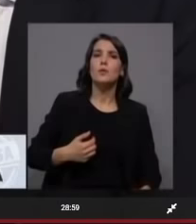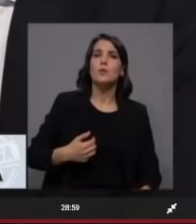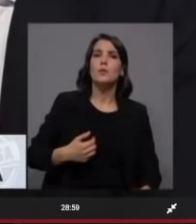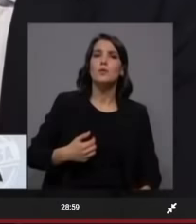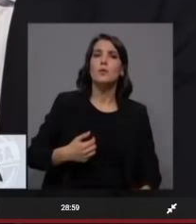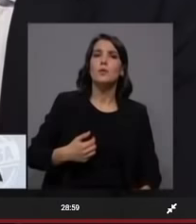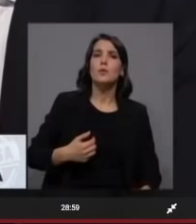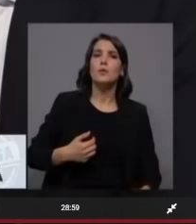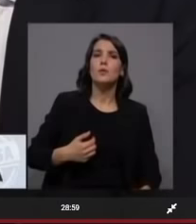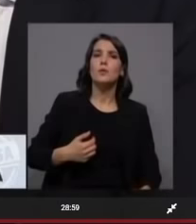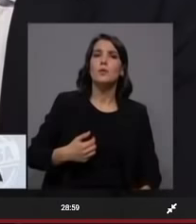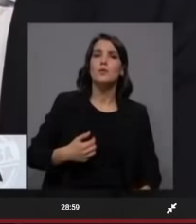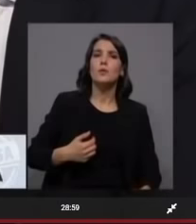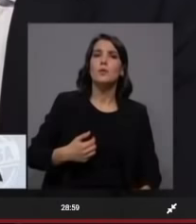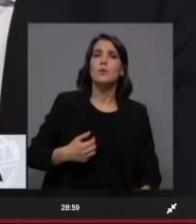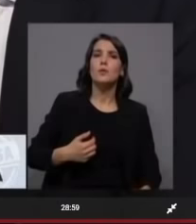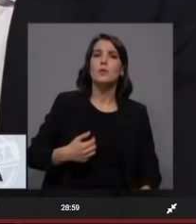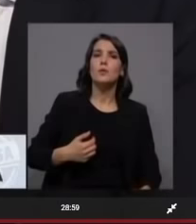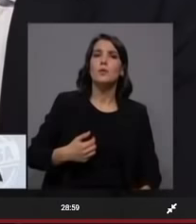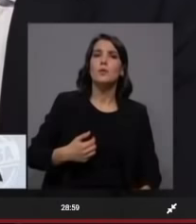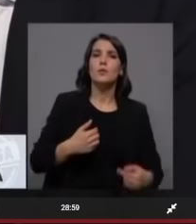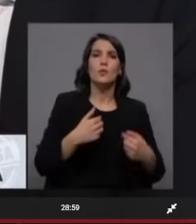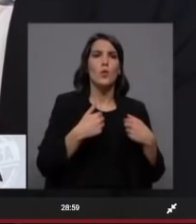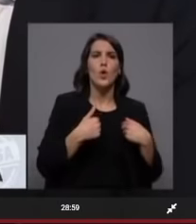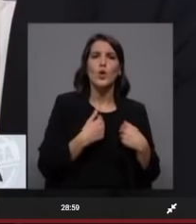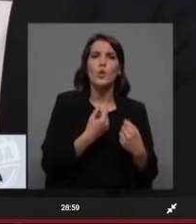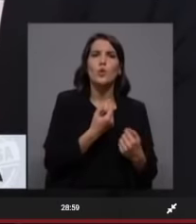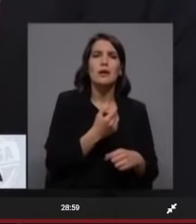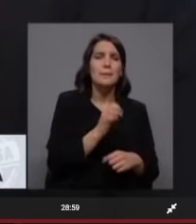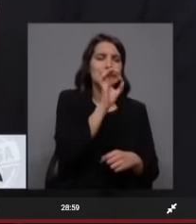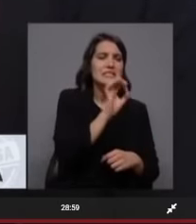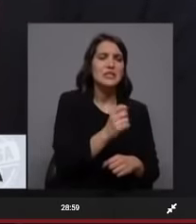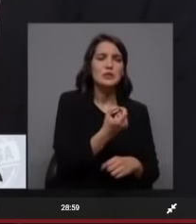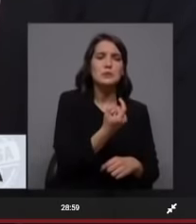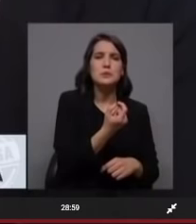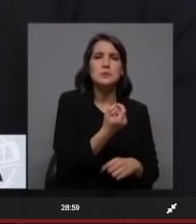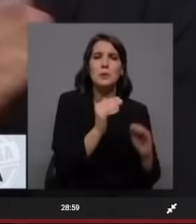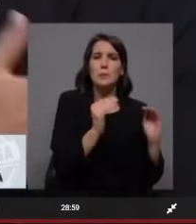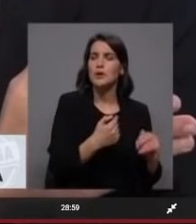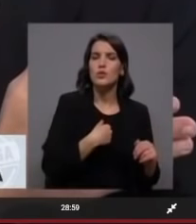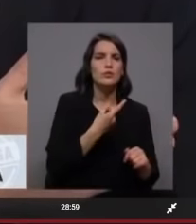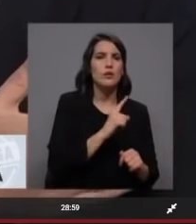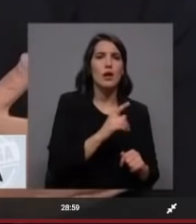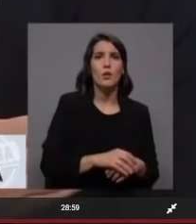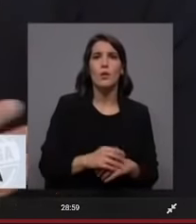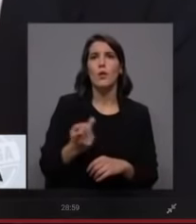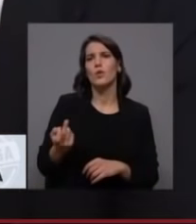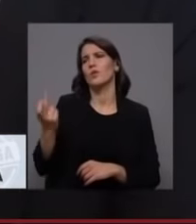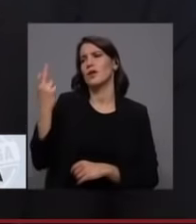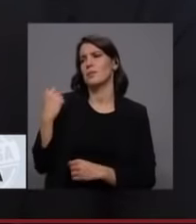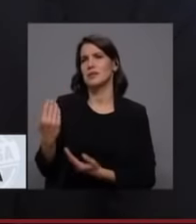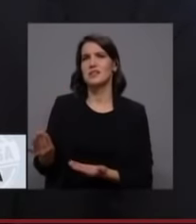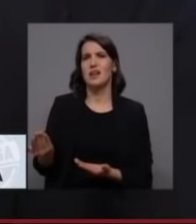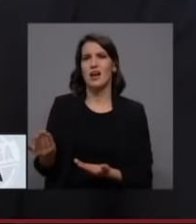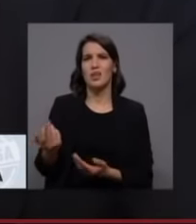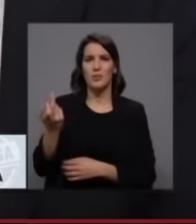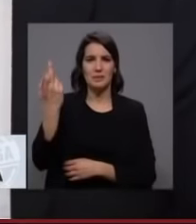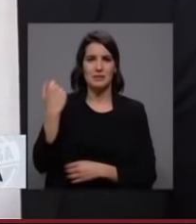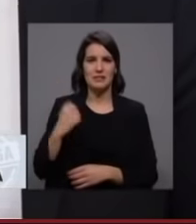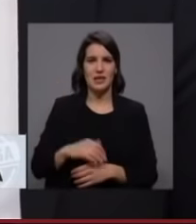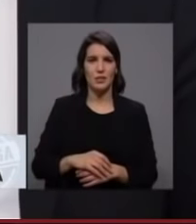já já explico certa já lá vamos para lá andamos a faziam as vezes de avião termo descreve o ano passado quando eu cheguei ao governante